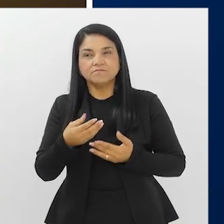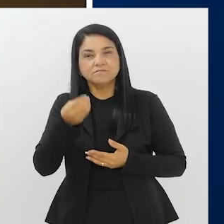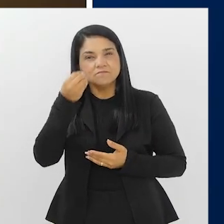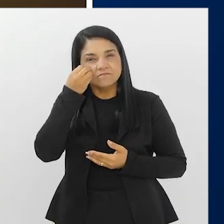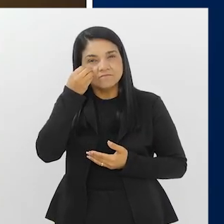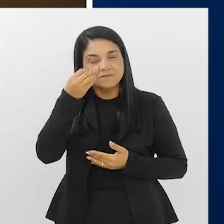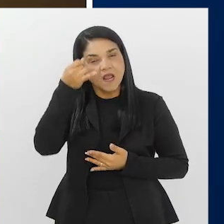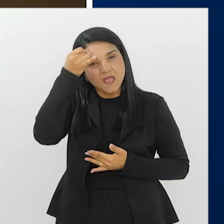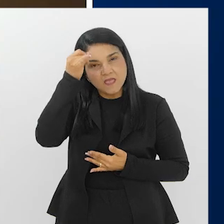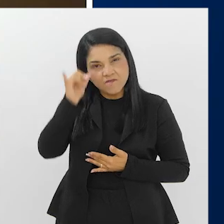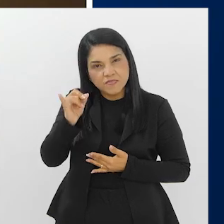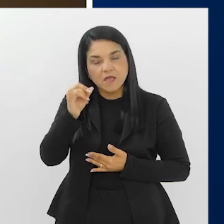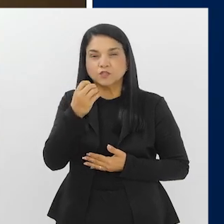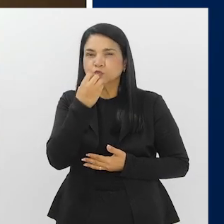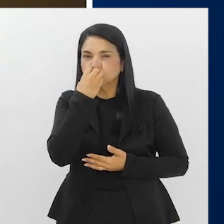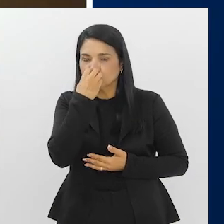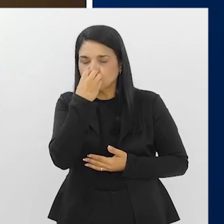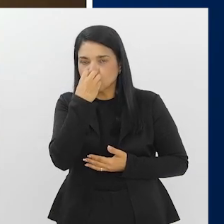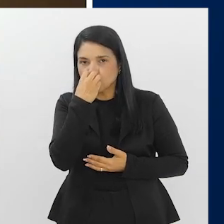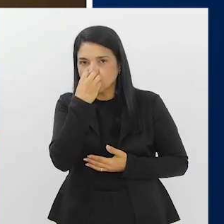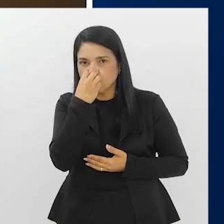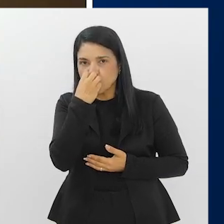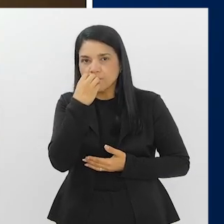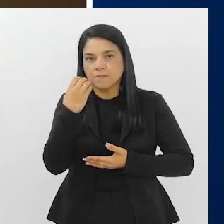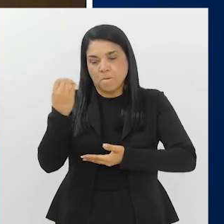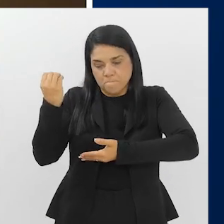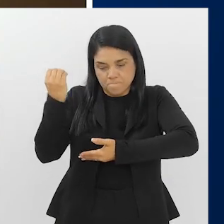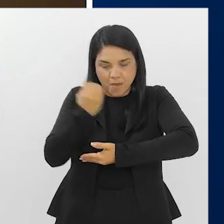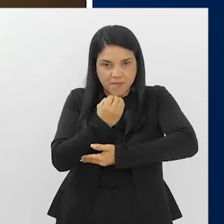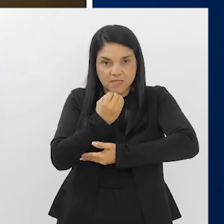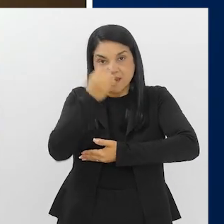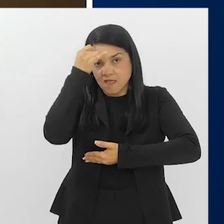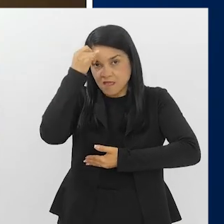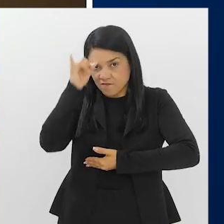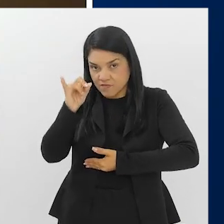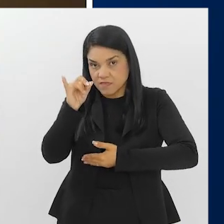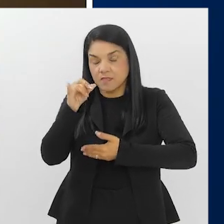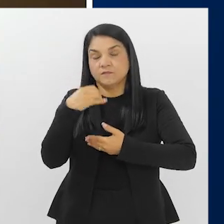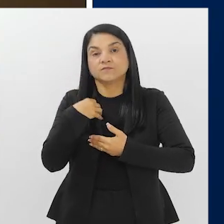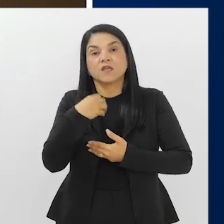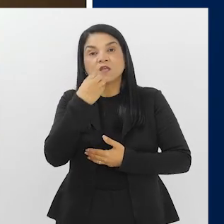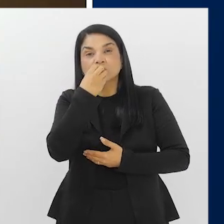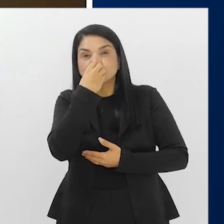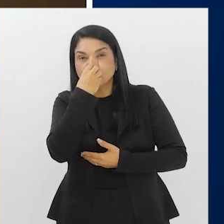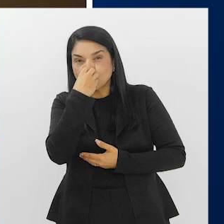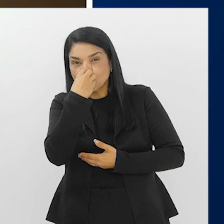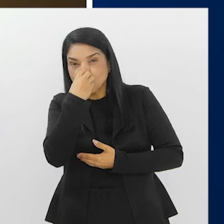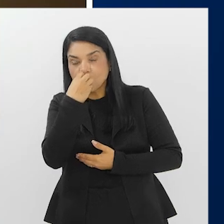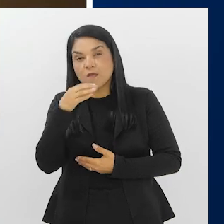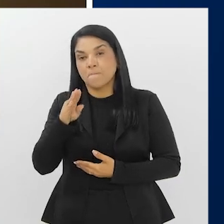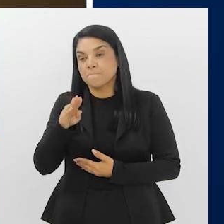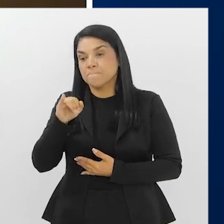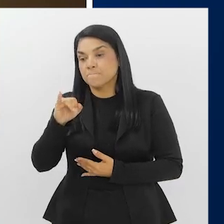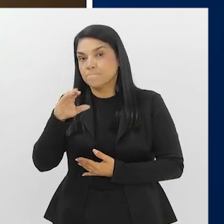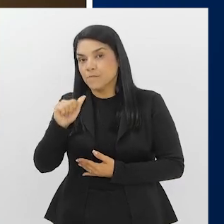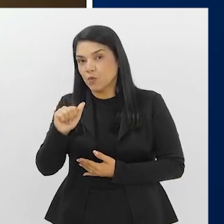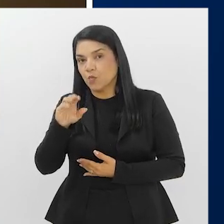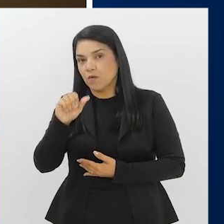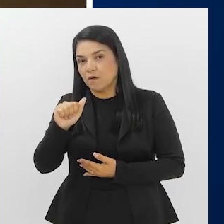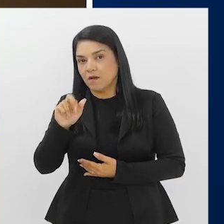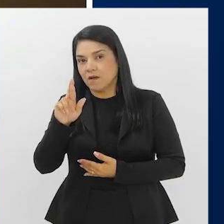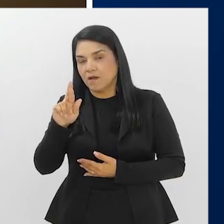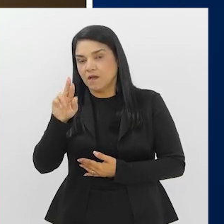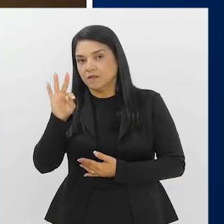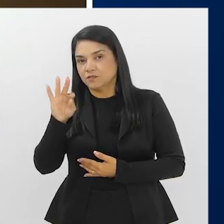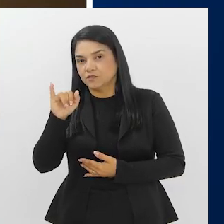gente não tenta evitar, né, o uso de chupetas e mamadeiras. Nisso, a chupeta entra junto como um bico artificial, não